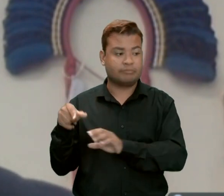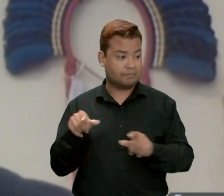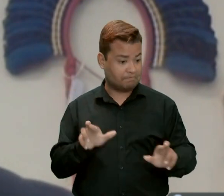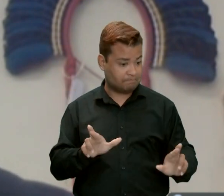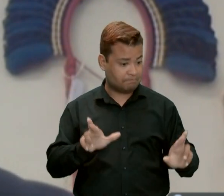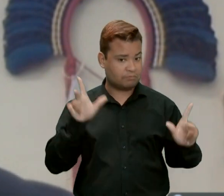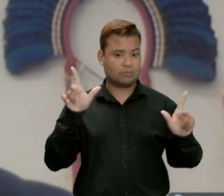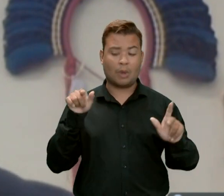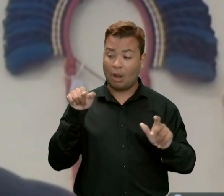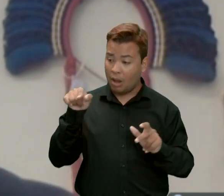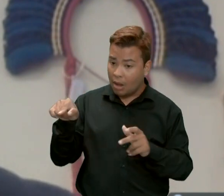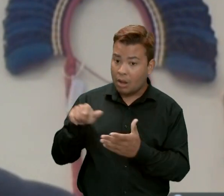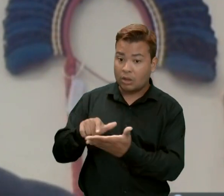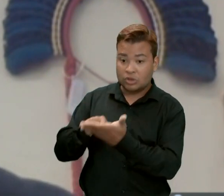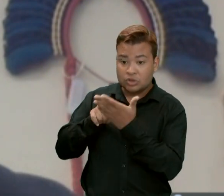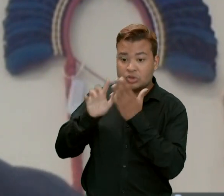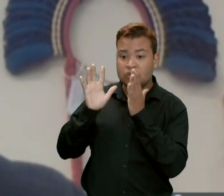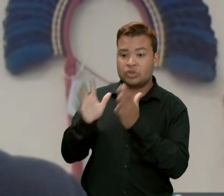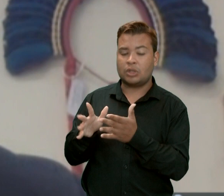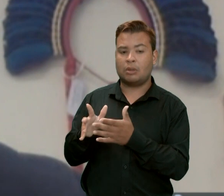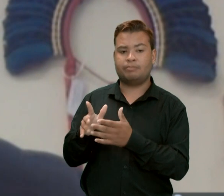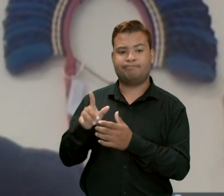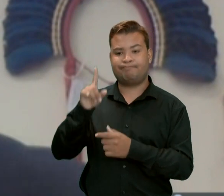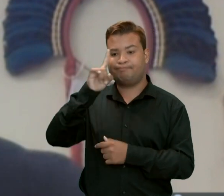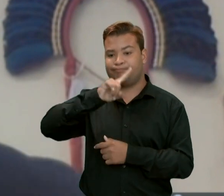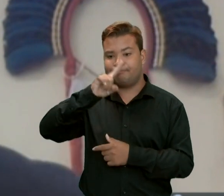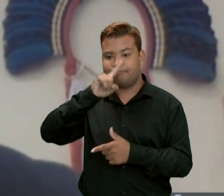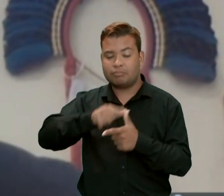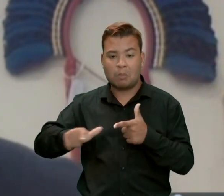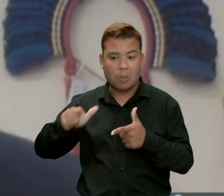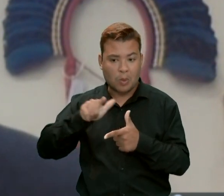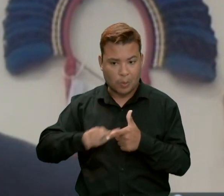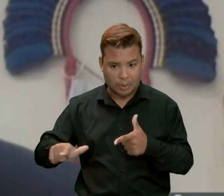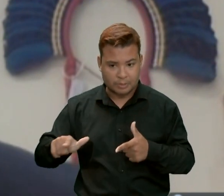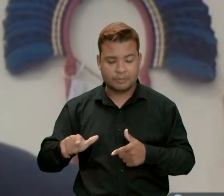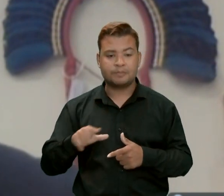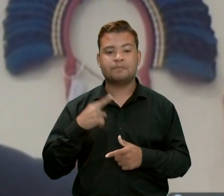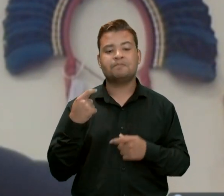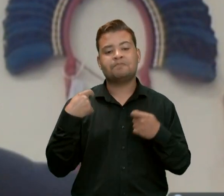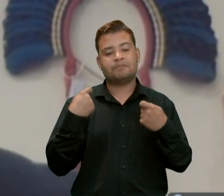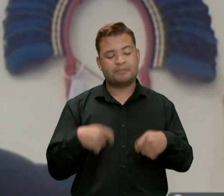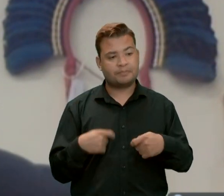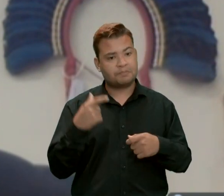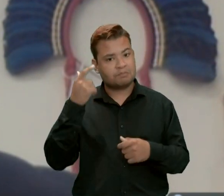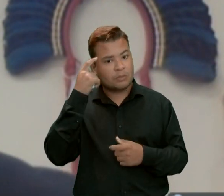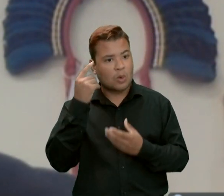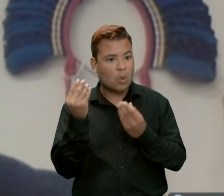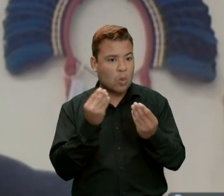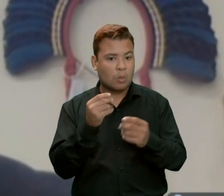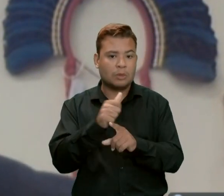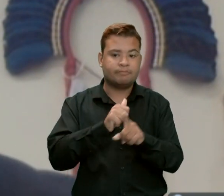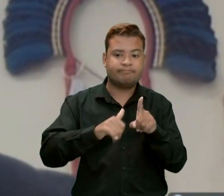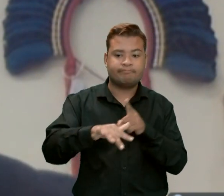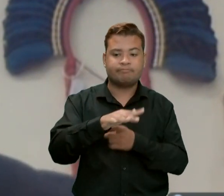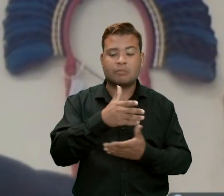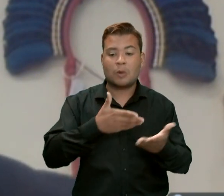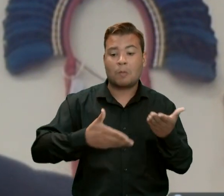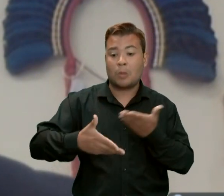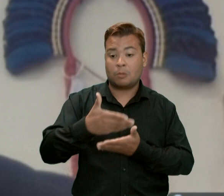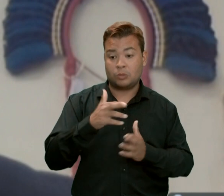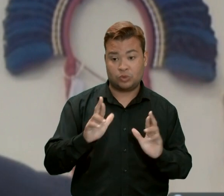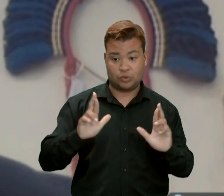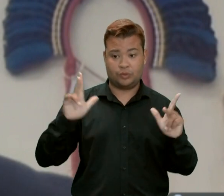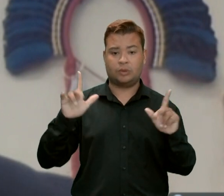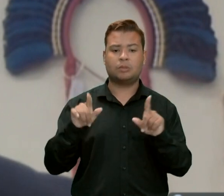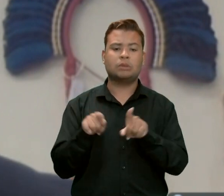se mostra esgotado, né? A gente precisa pensar uma relação diferente com o meio ambiente, mas também uma relação diferente